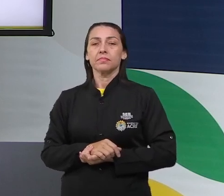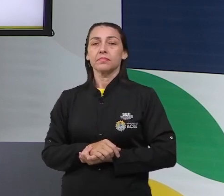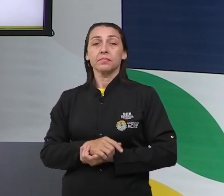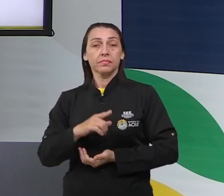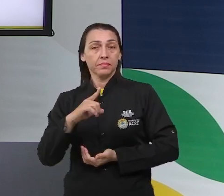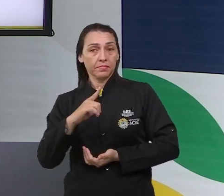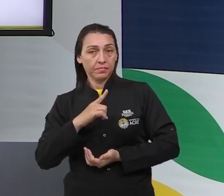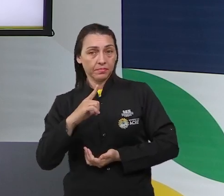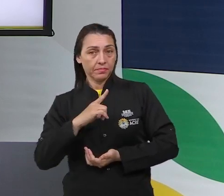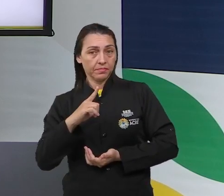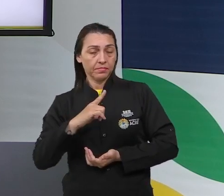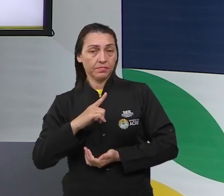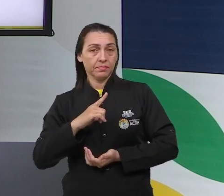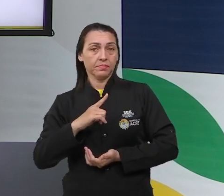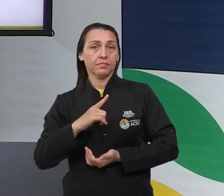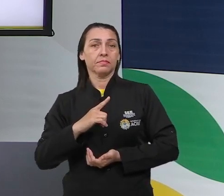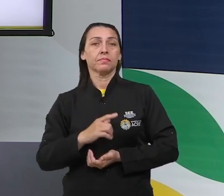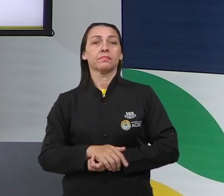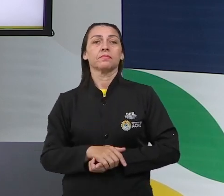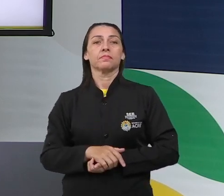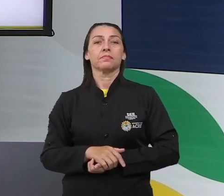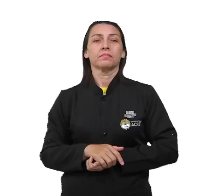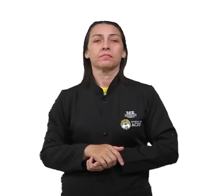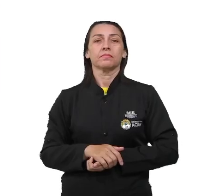Nós temos agora o cricket,